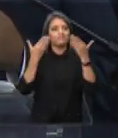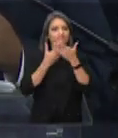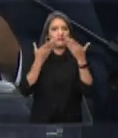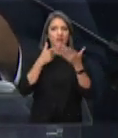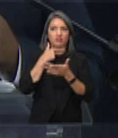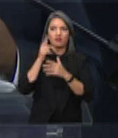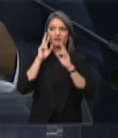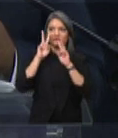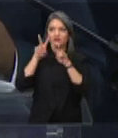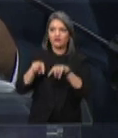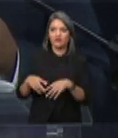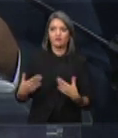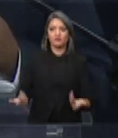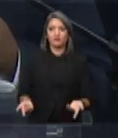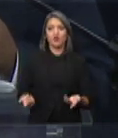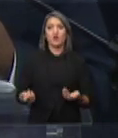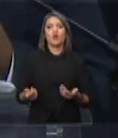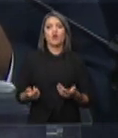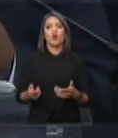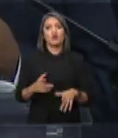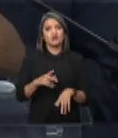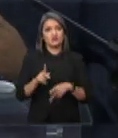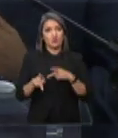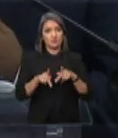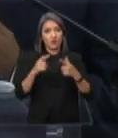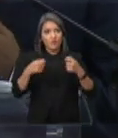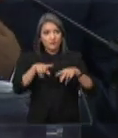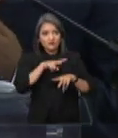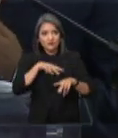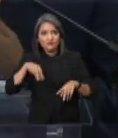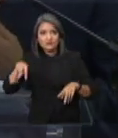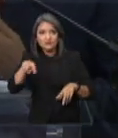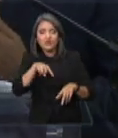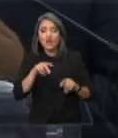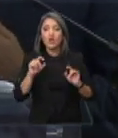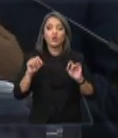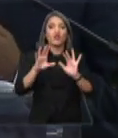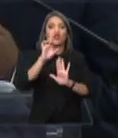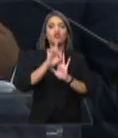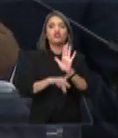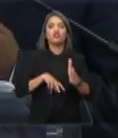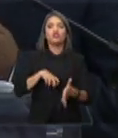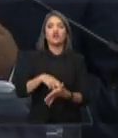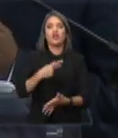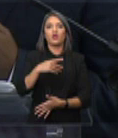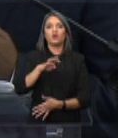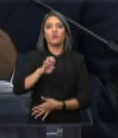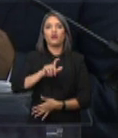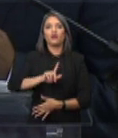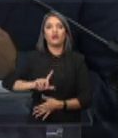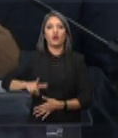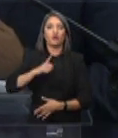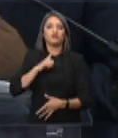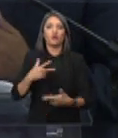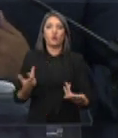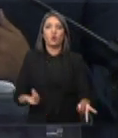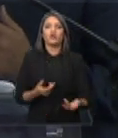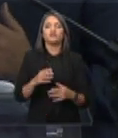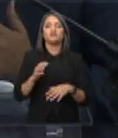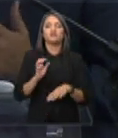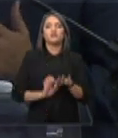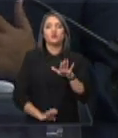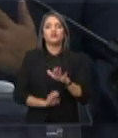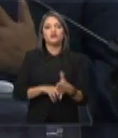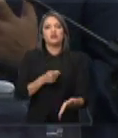a visibilidade que a população de situação de rua tem é visibilidade do Direito Penal desses aparatos repressivos do Estado então